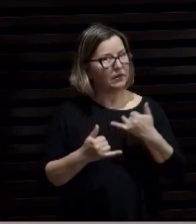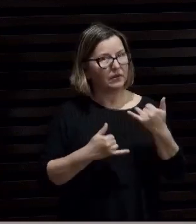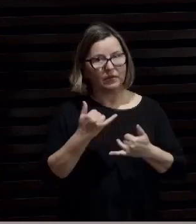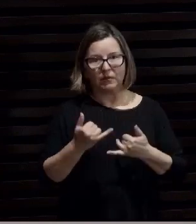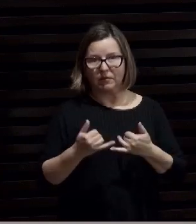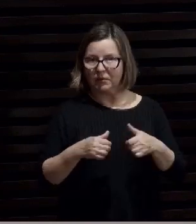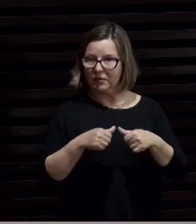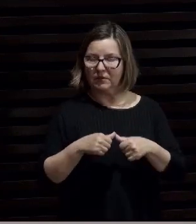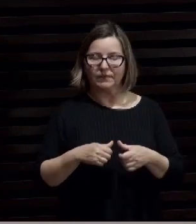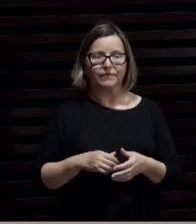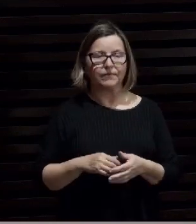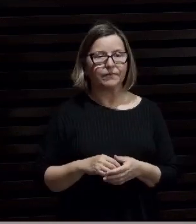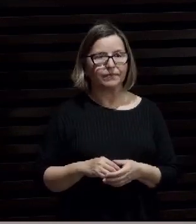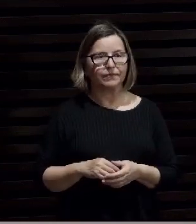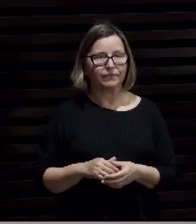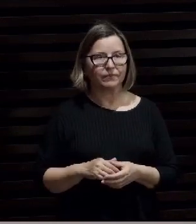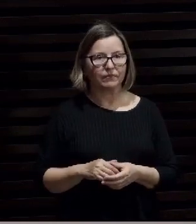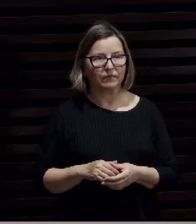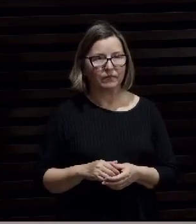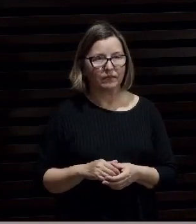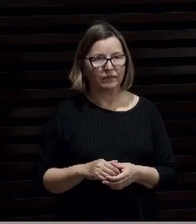isso.